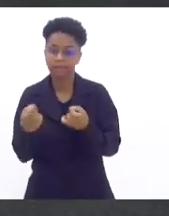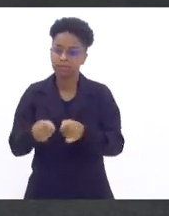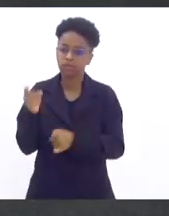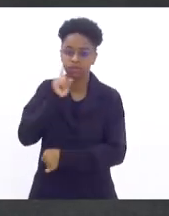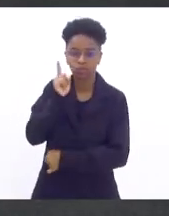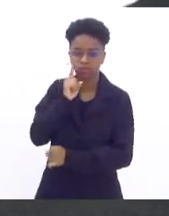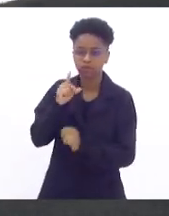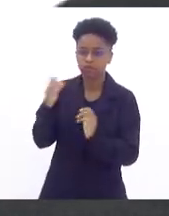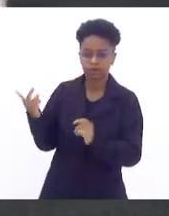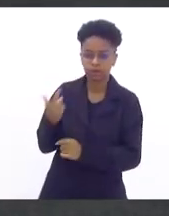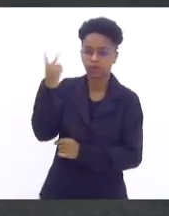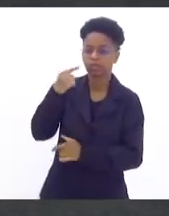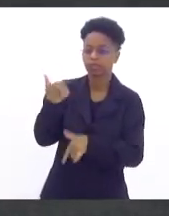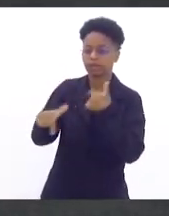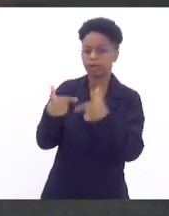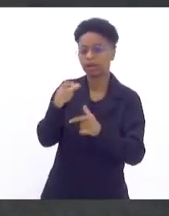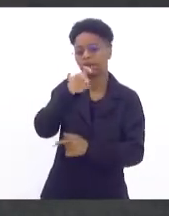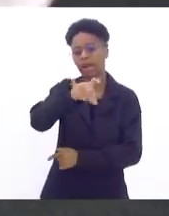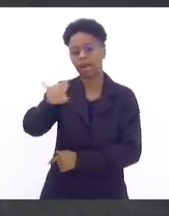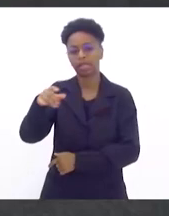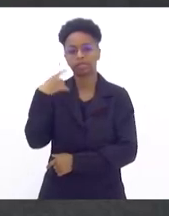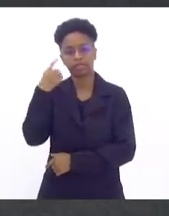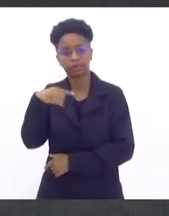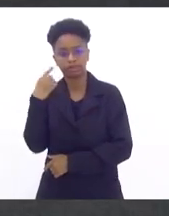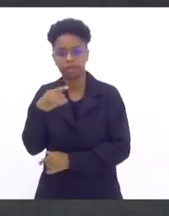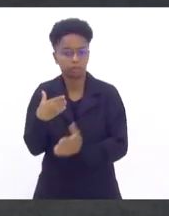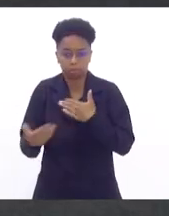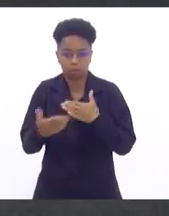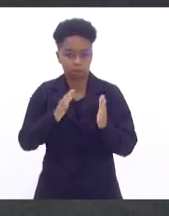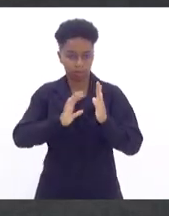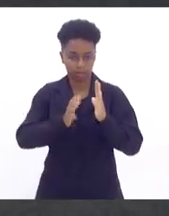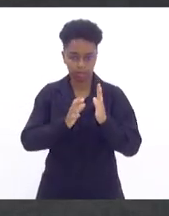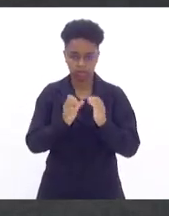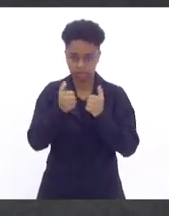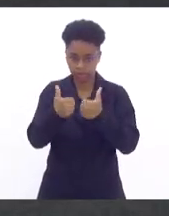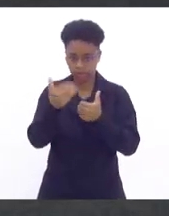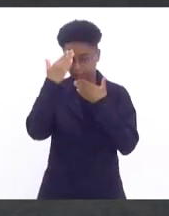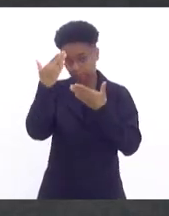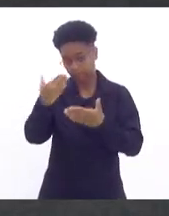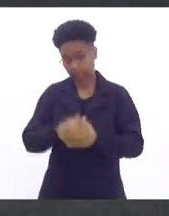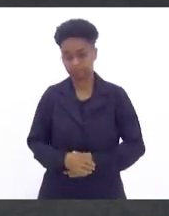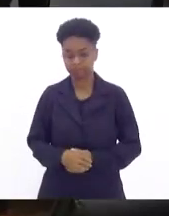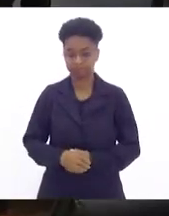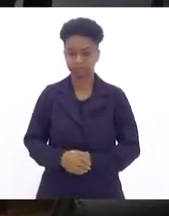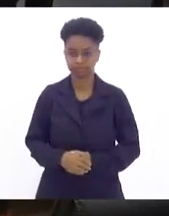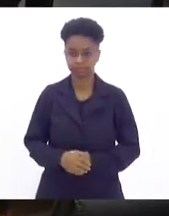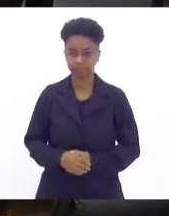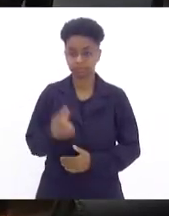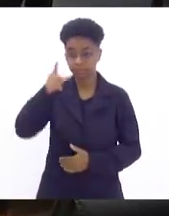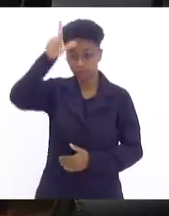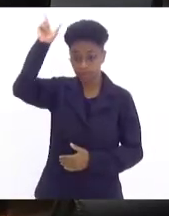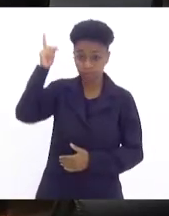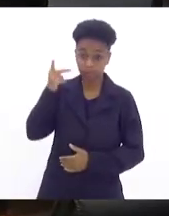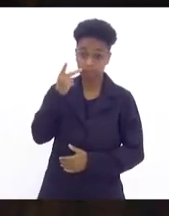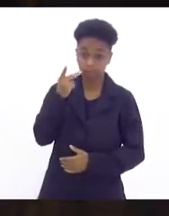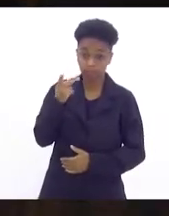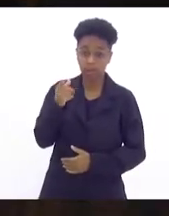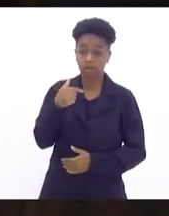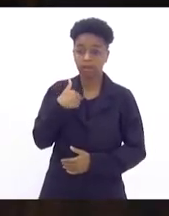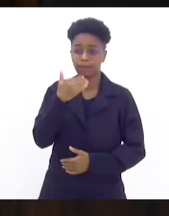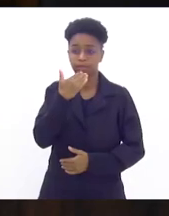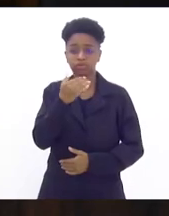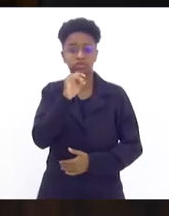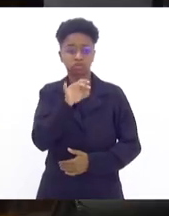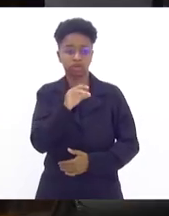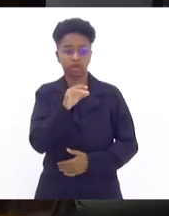enaltecer o trabalho de cada Deputado não importa de qual partido obrigado senhor presidente eu só pediria para cantar aqui não mas